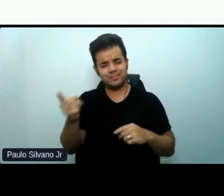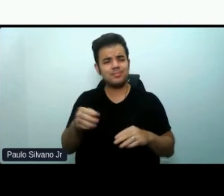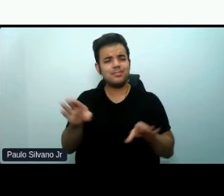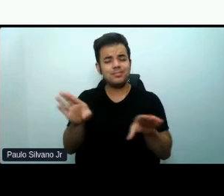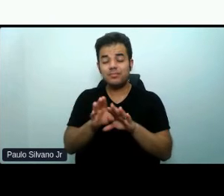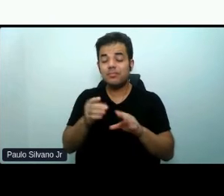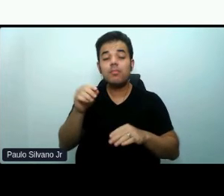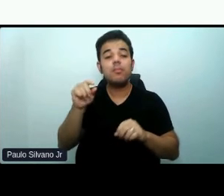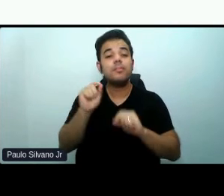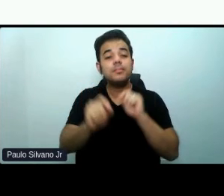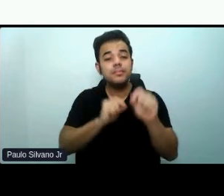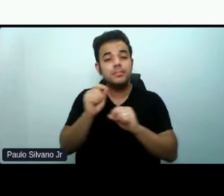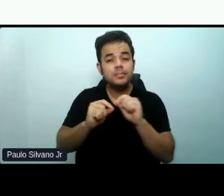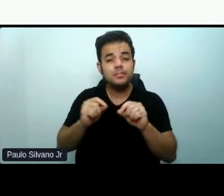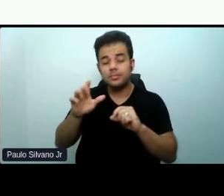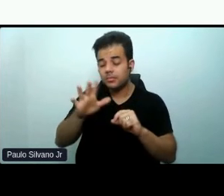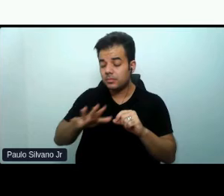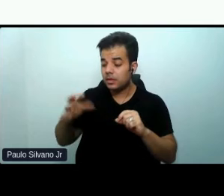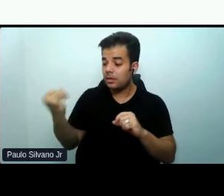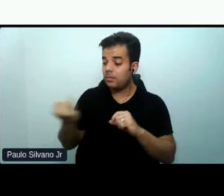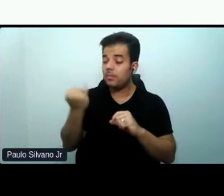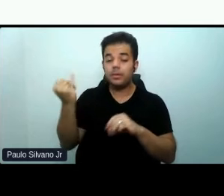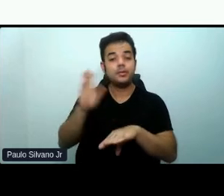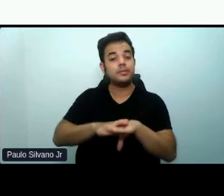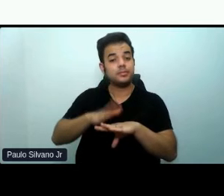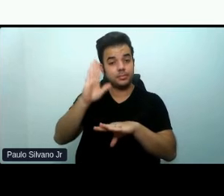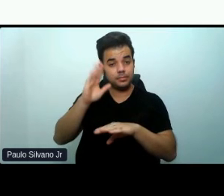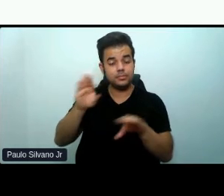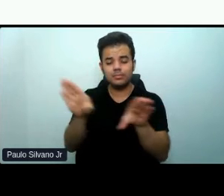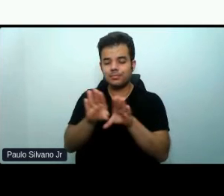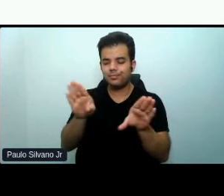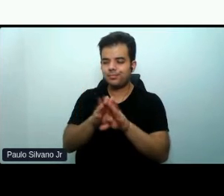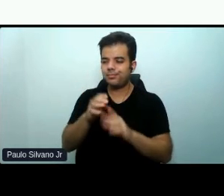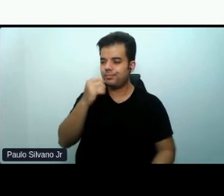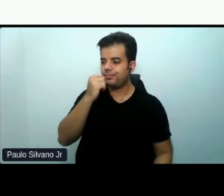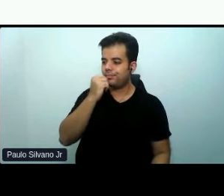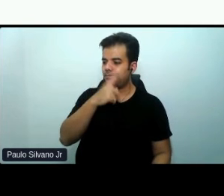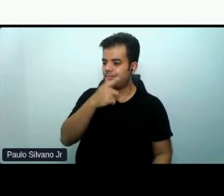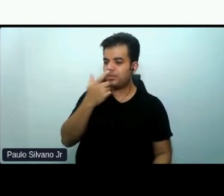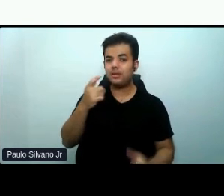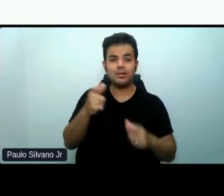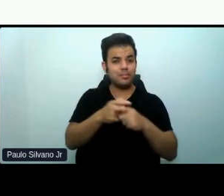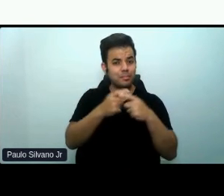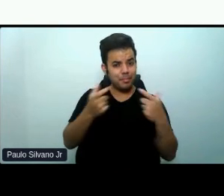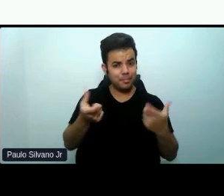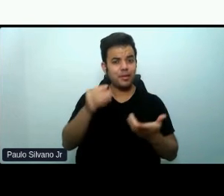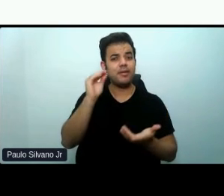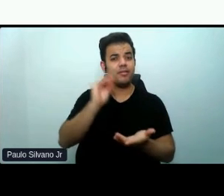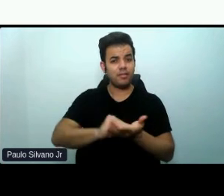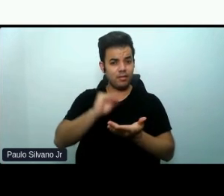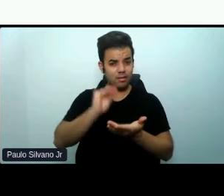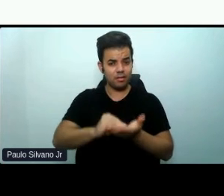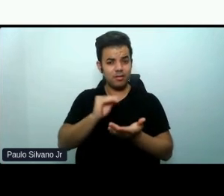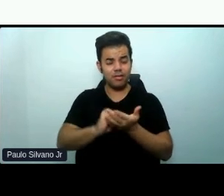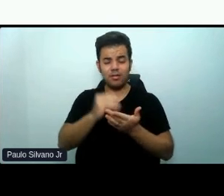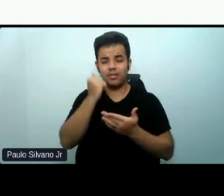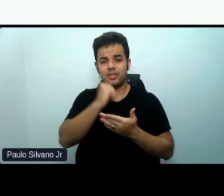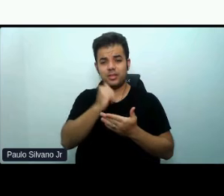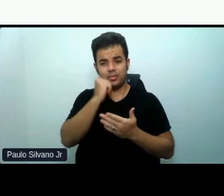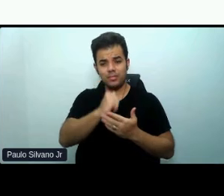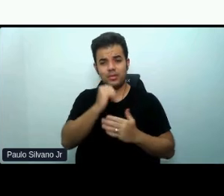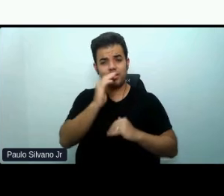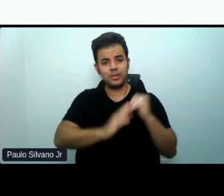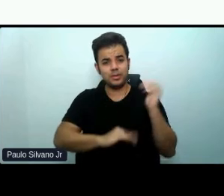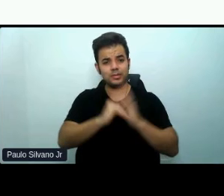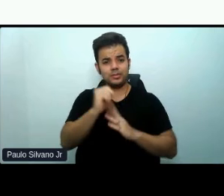entre eles aí um dos mais importantes e também mais irônicos, né, com maior falta de mão de obra qualificada,